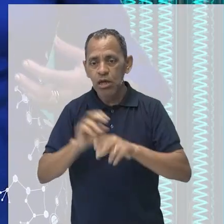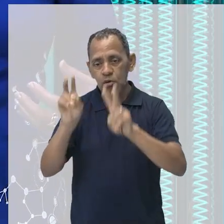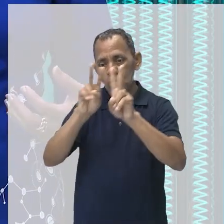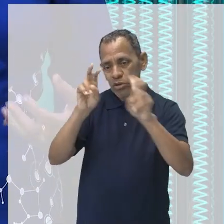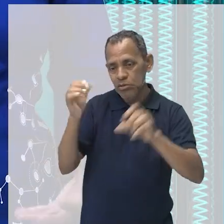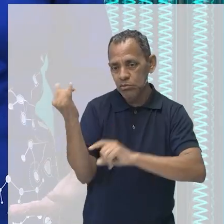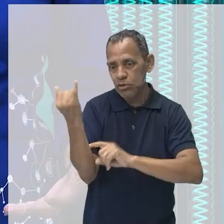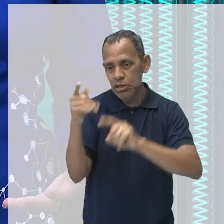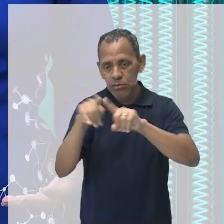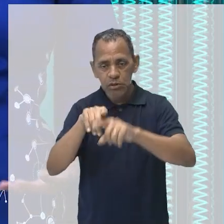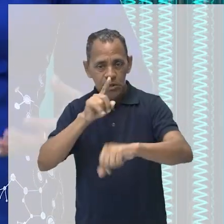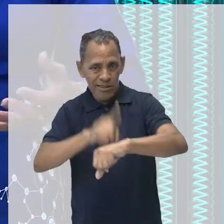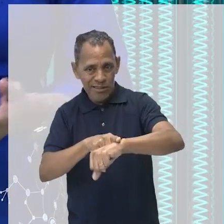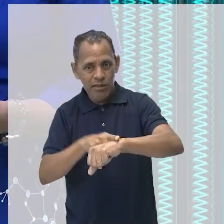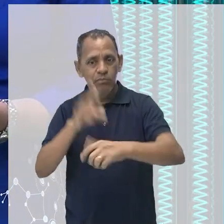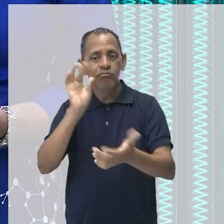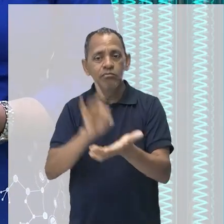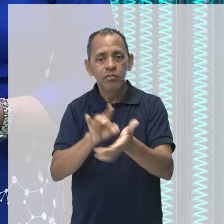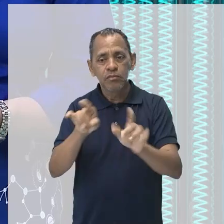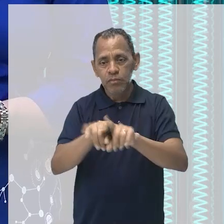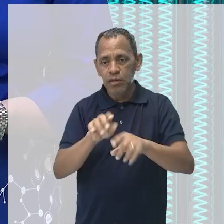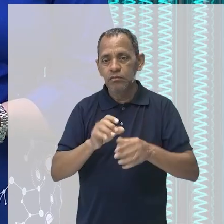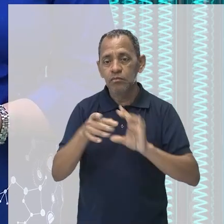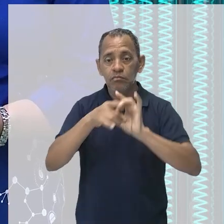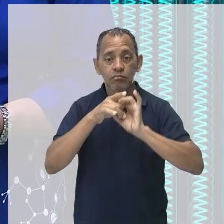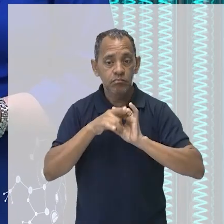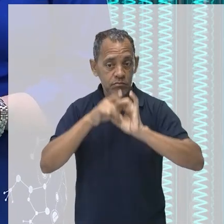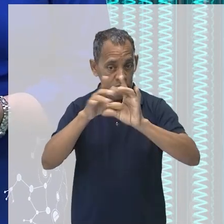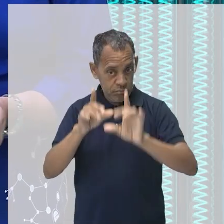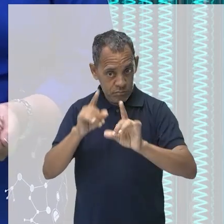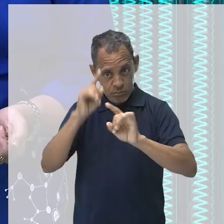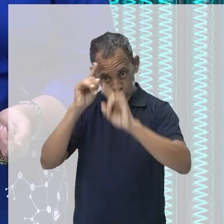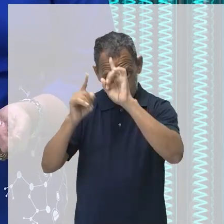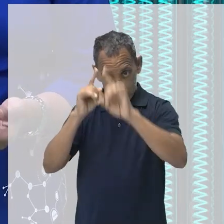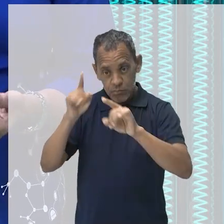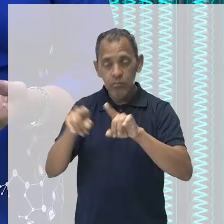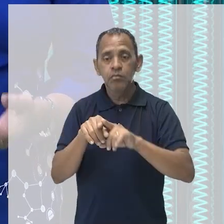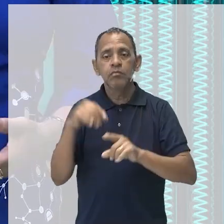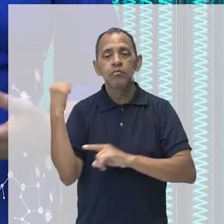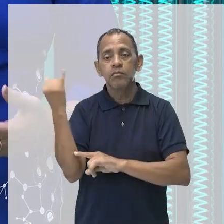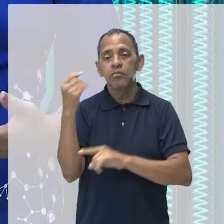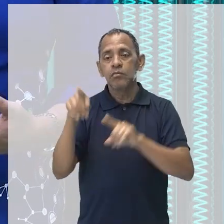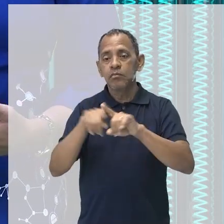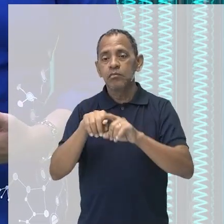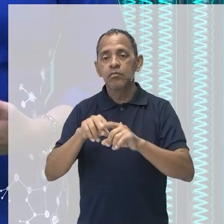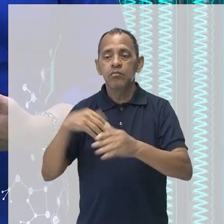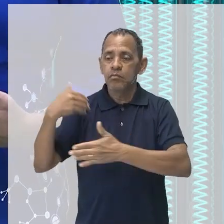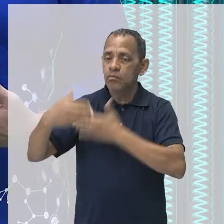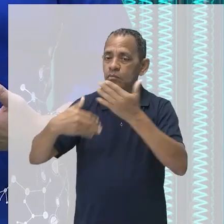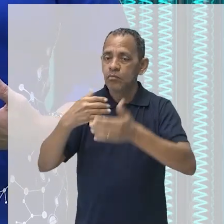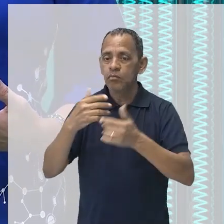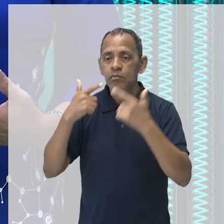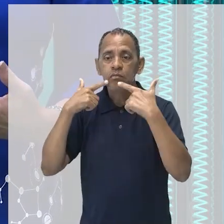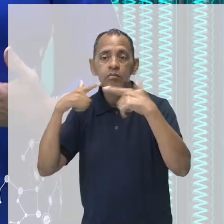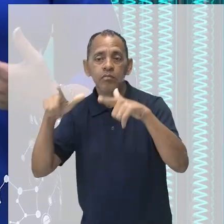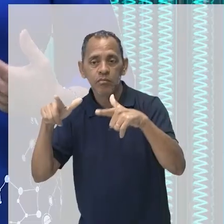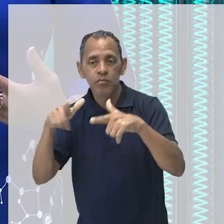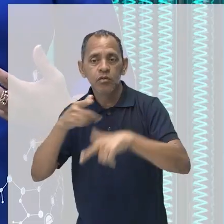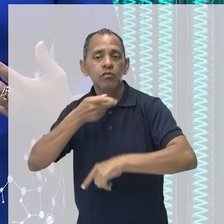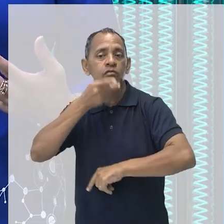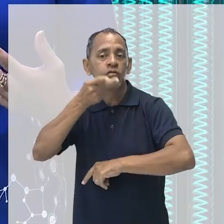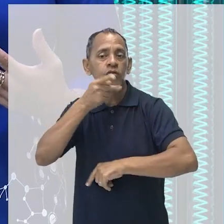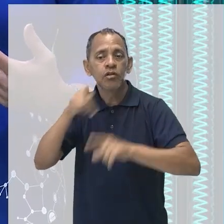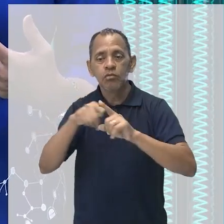em tempo real. Então, essa liberdade criativa é fundamental para o desenvolvimento da linguagem vocal